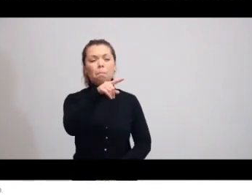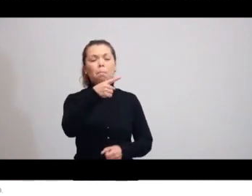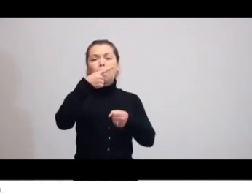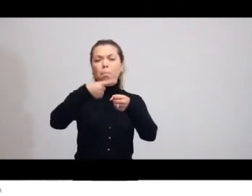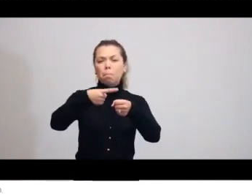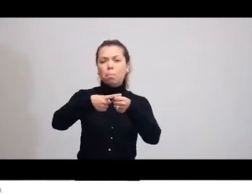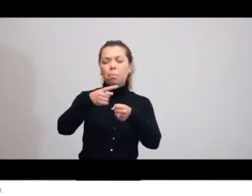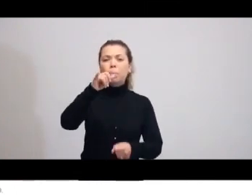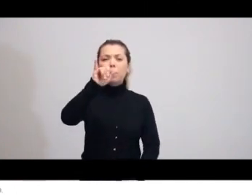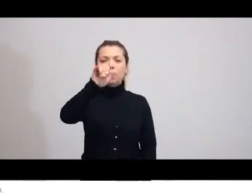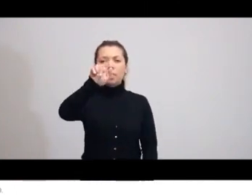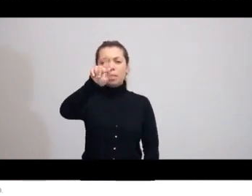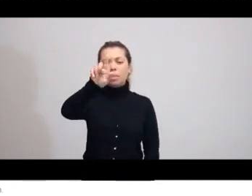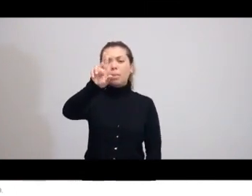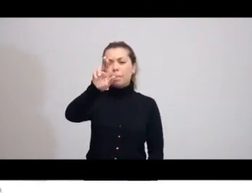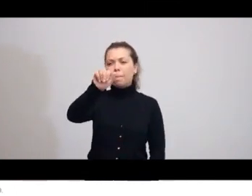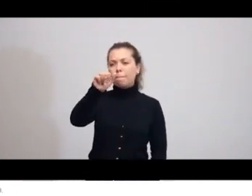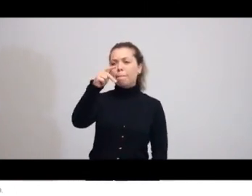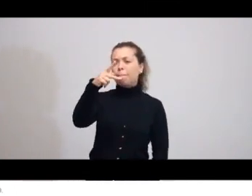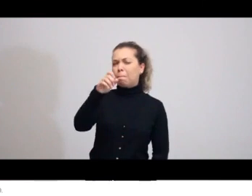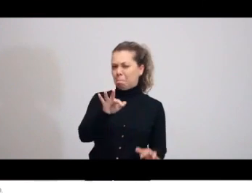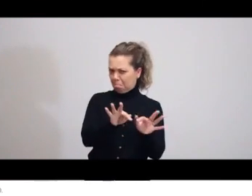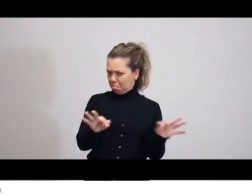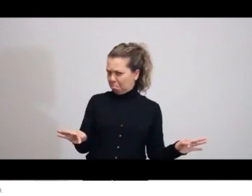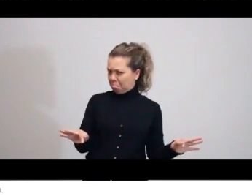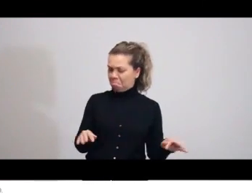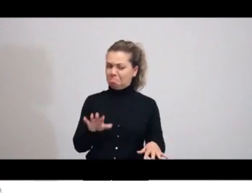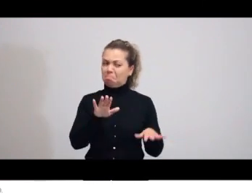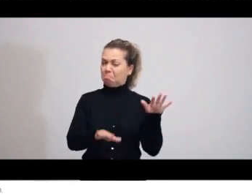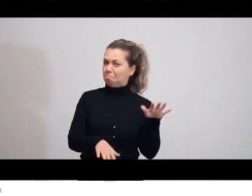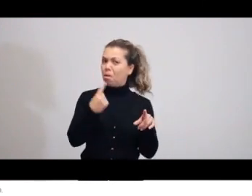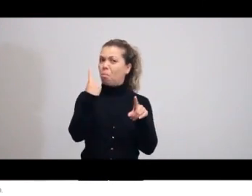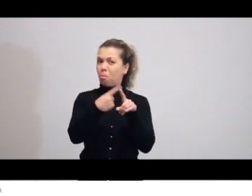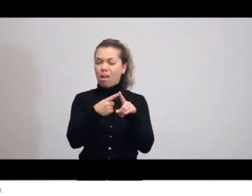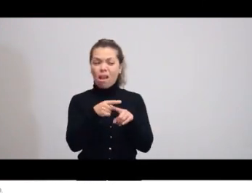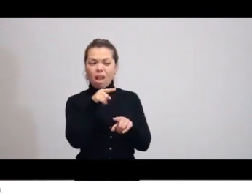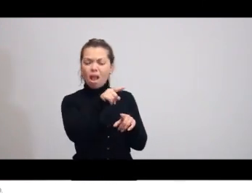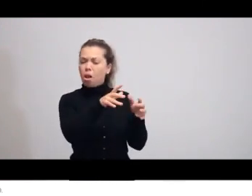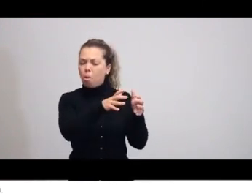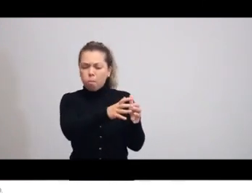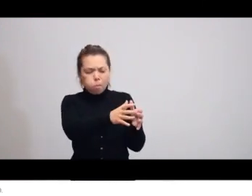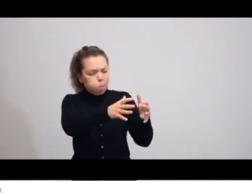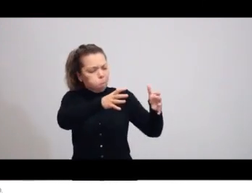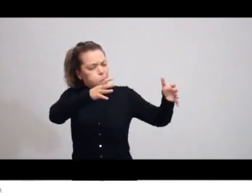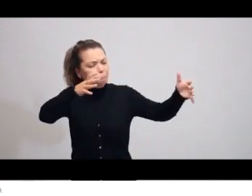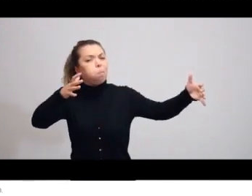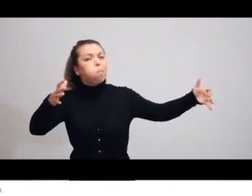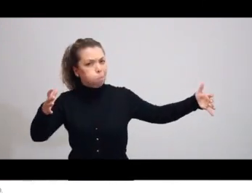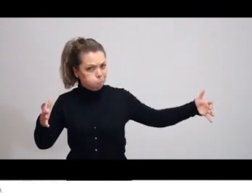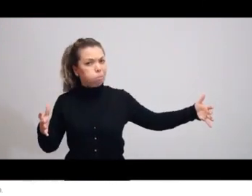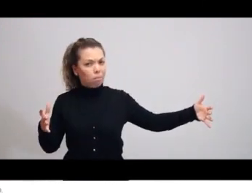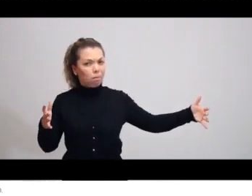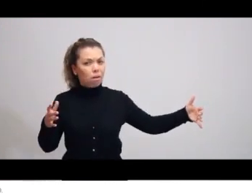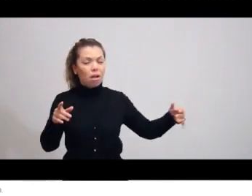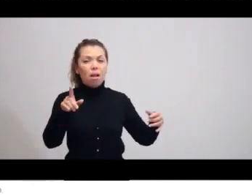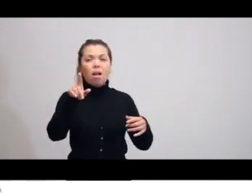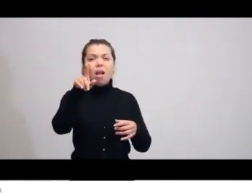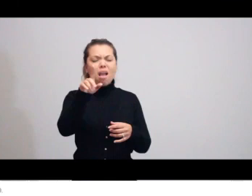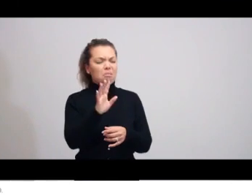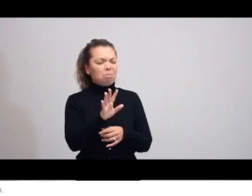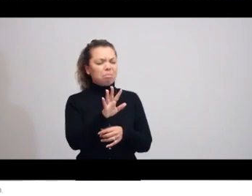28.841 pessoas. Há muitas histórias a serem contadas, inclusive as cercadas de mistério, já que as fontes